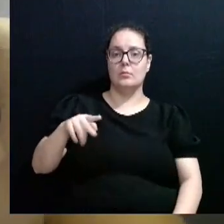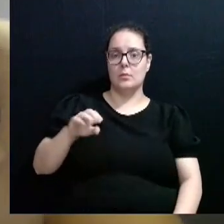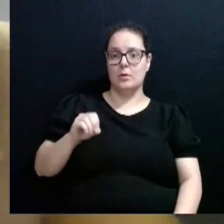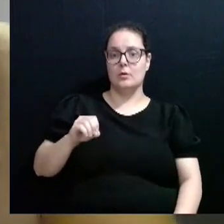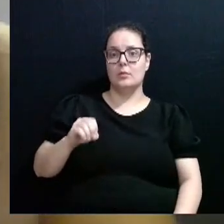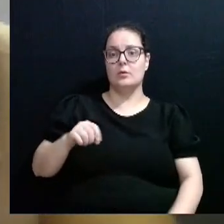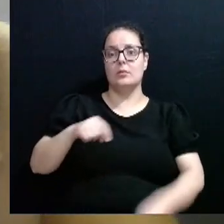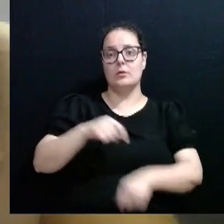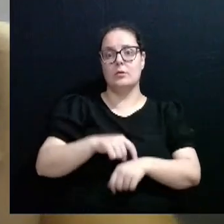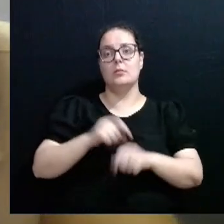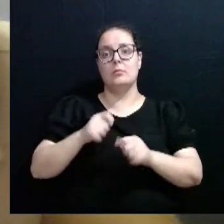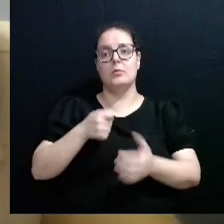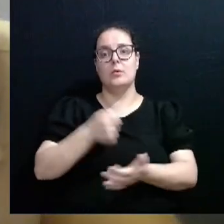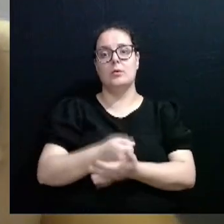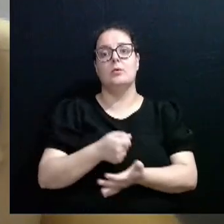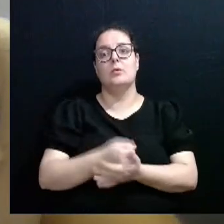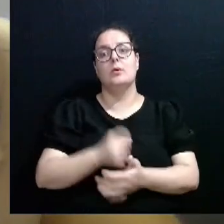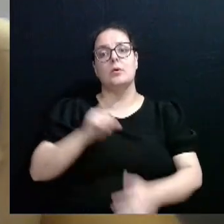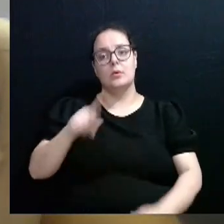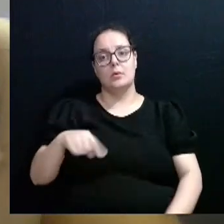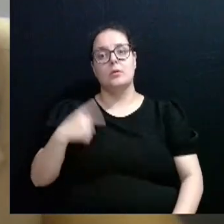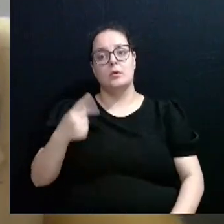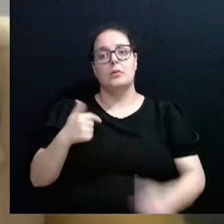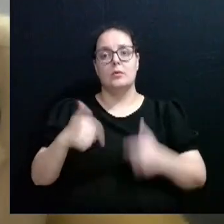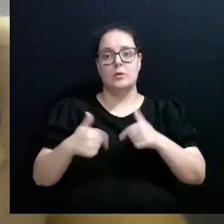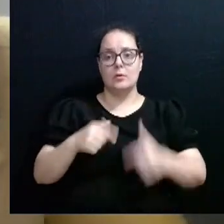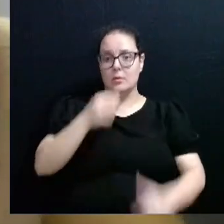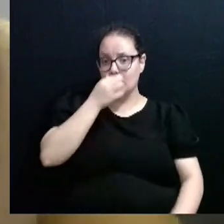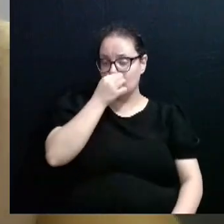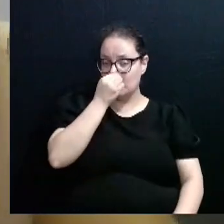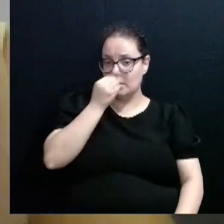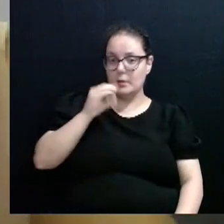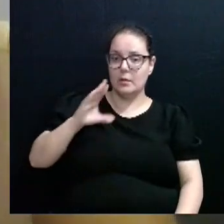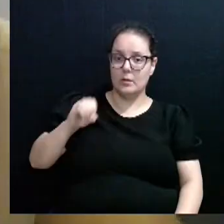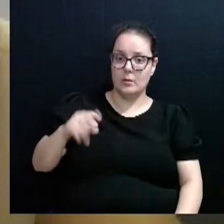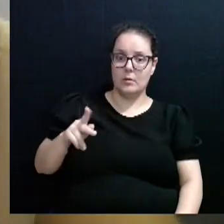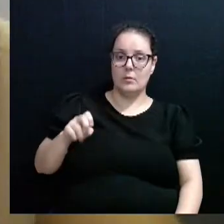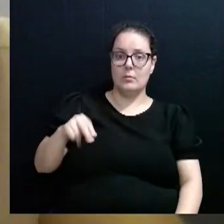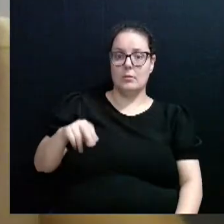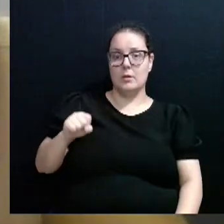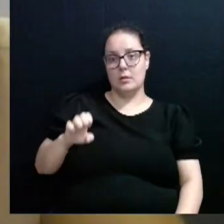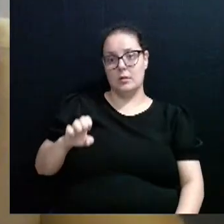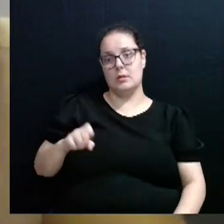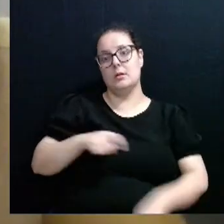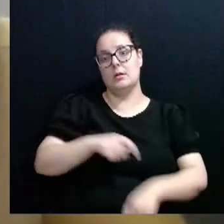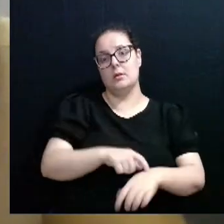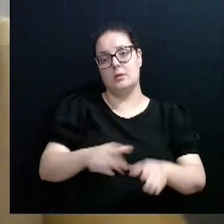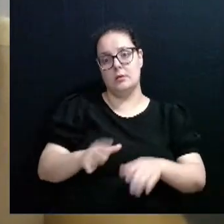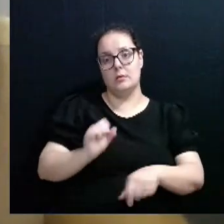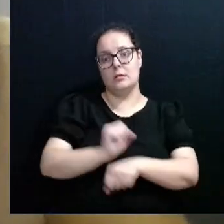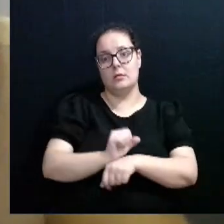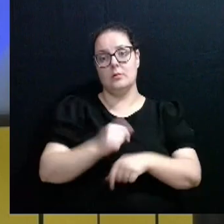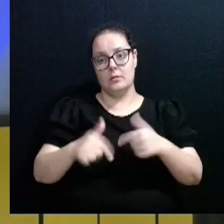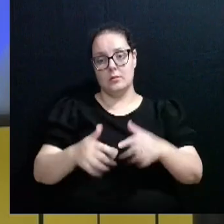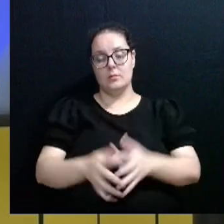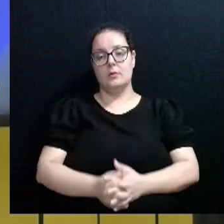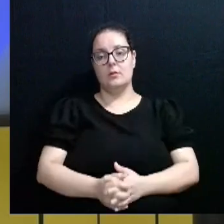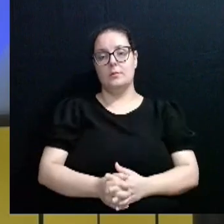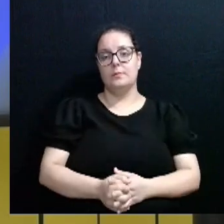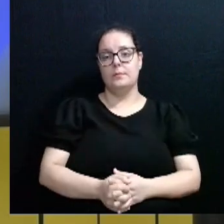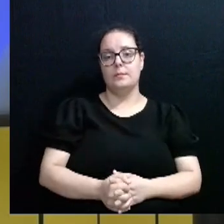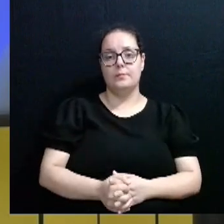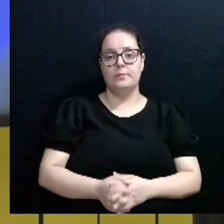exigir depois que o trabalhador compense esse período que ele ficou sem trabalhar. Tá certo. Agora, para a